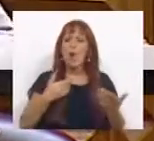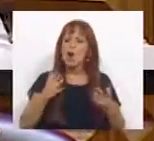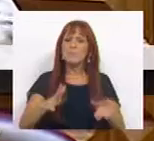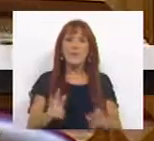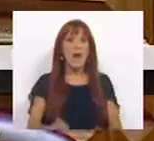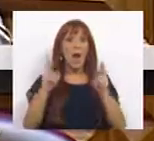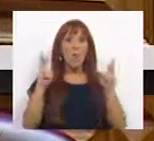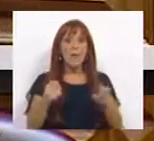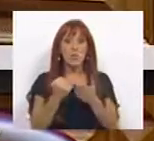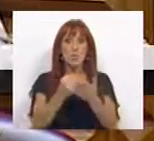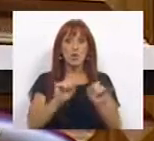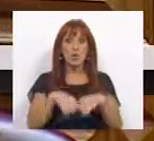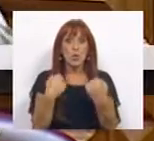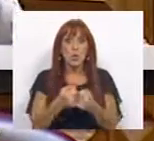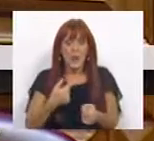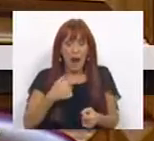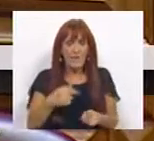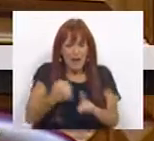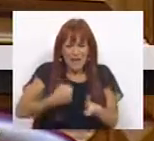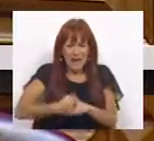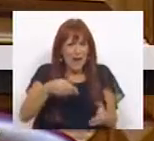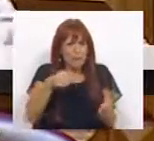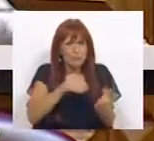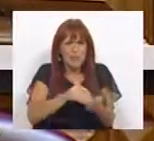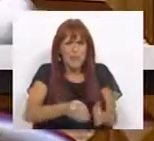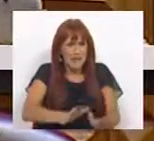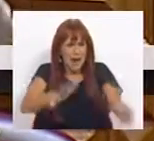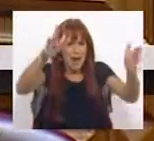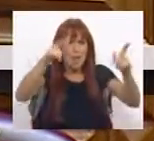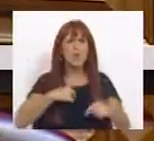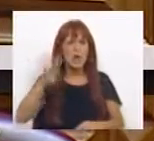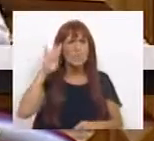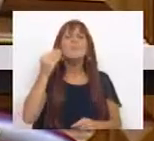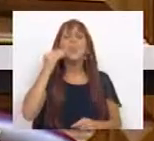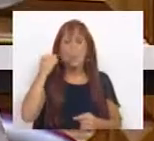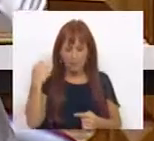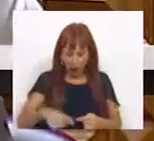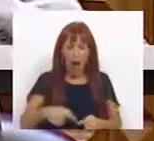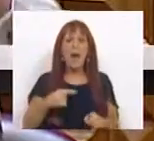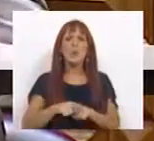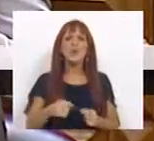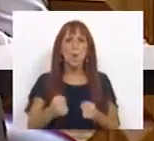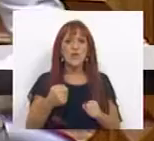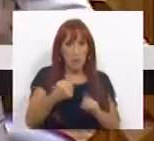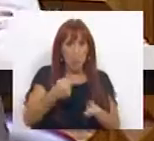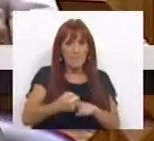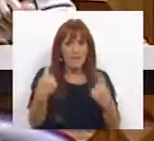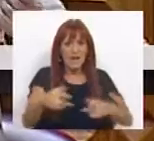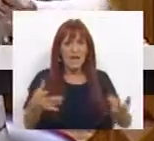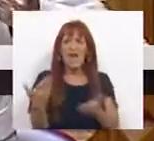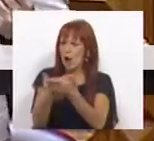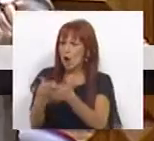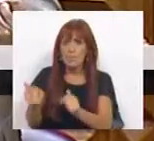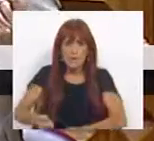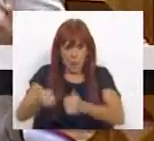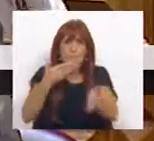que aumentar os apoios sociais se queremos atacar a pobreza. Nós sabemos que há mecanismos que as conseguem combater. E a